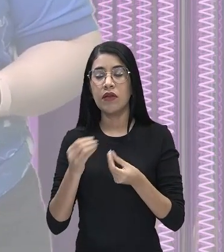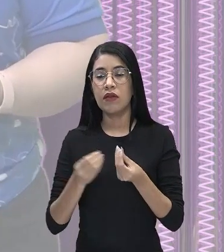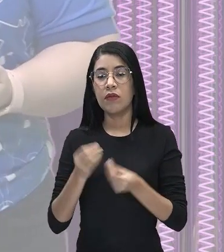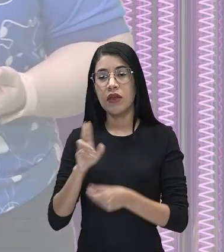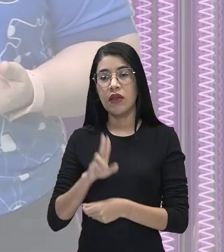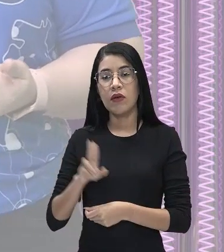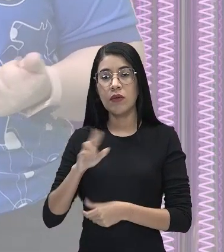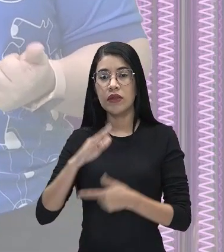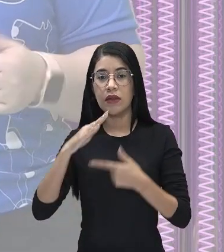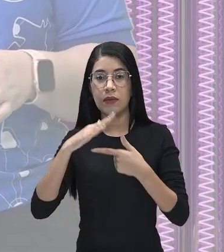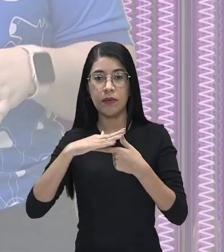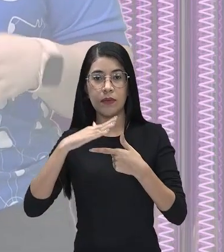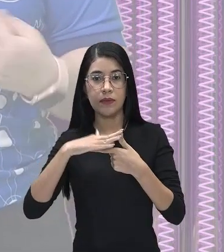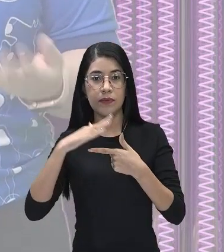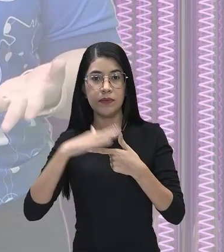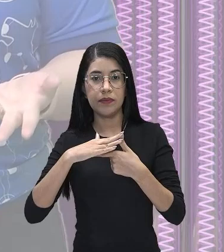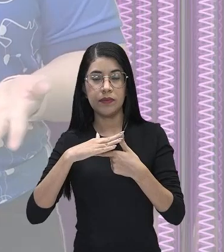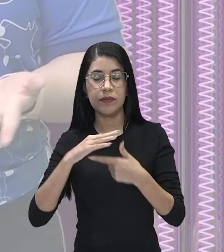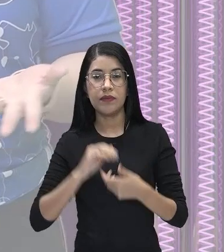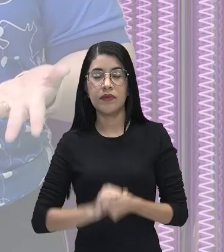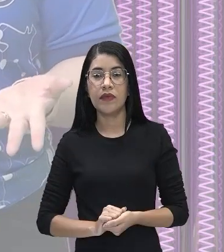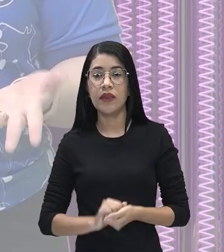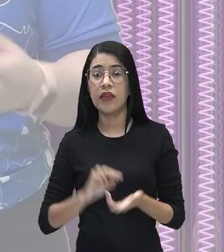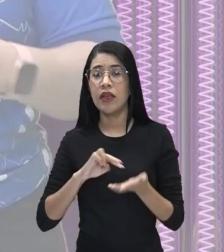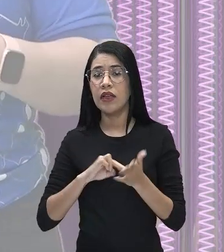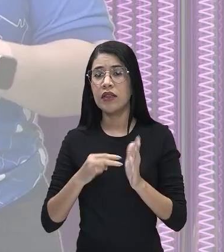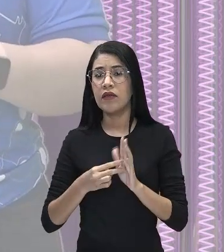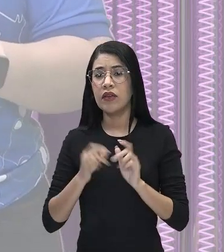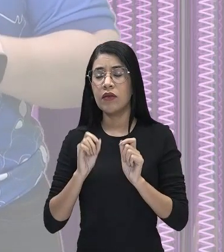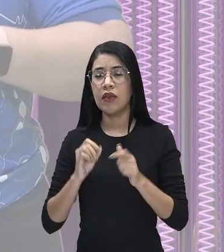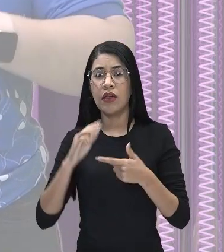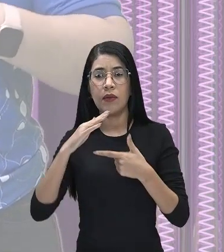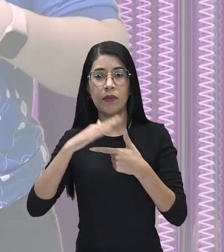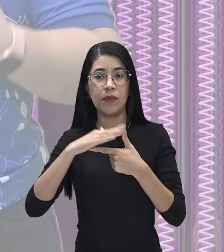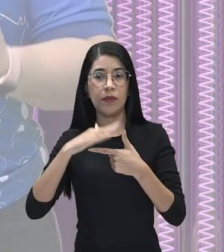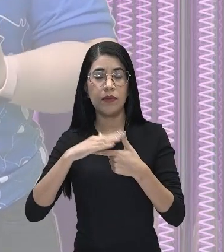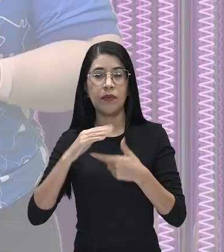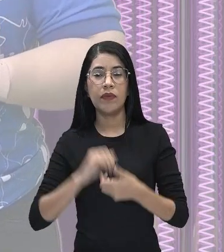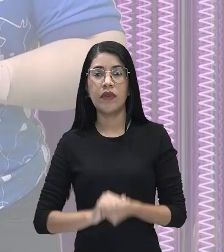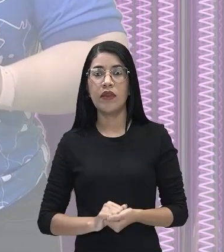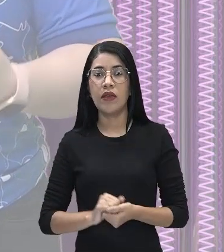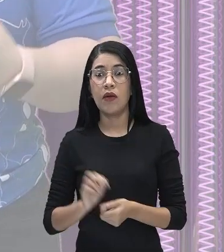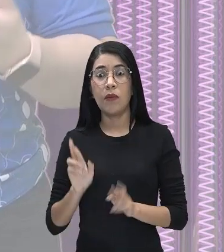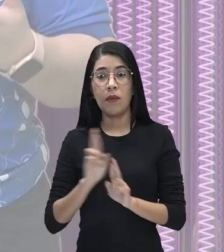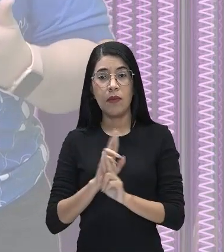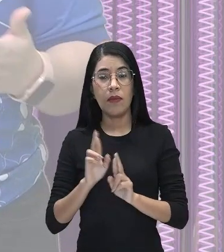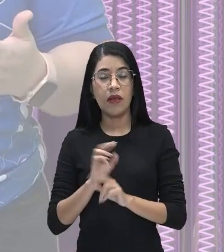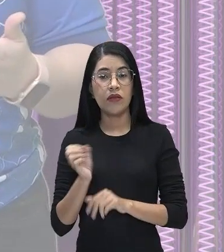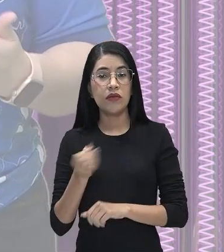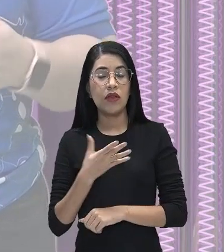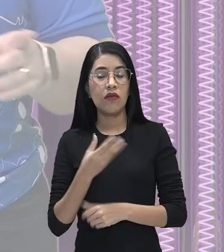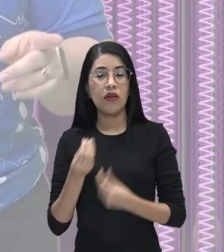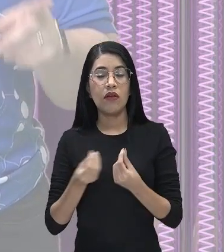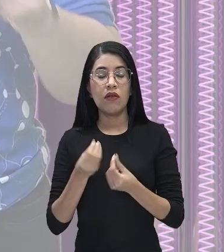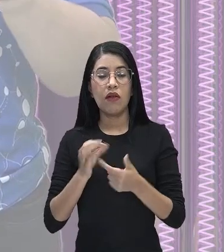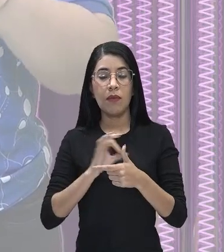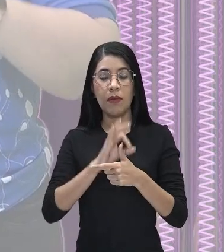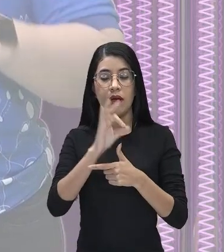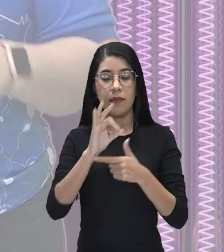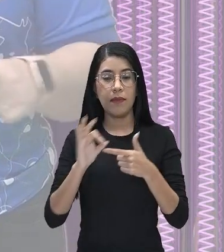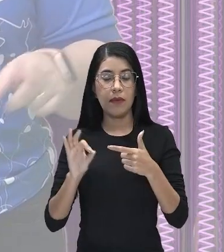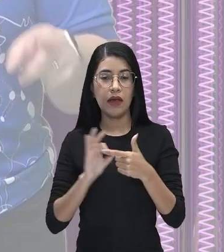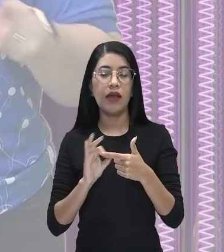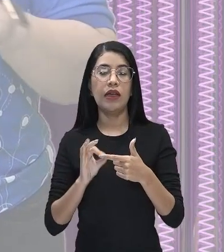o teorema de Pitágoras. E o que é o teorema de Pitágoras? É uma nova relação aí, métrica,